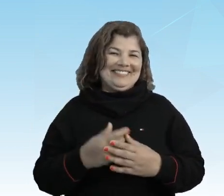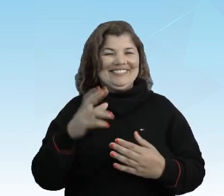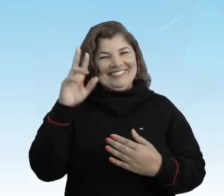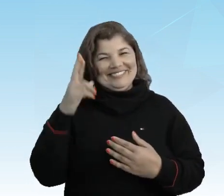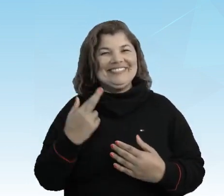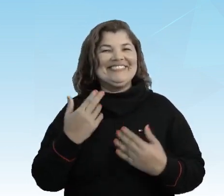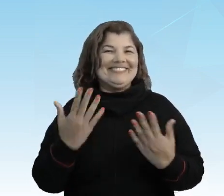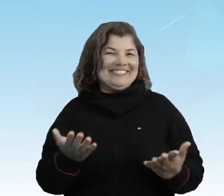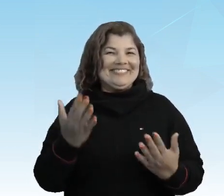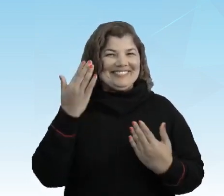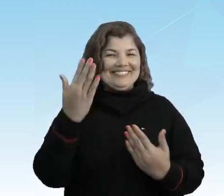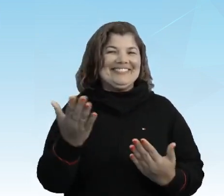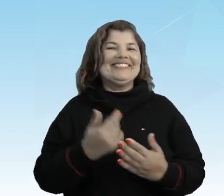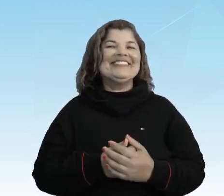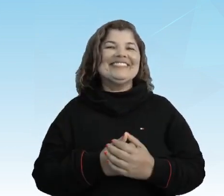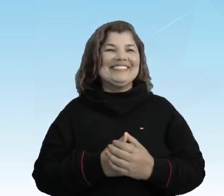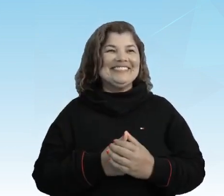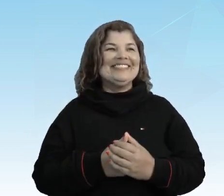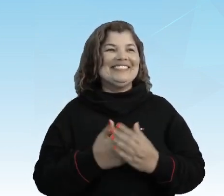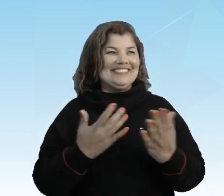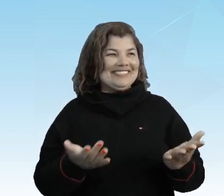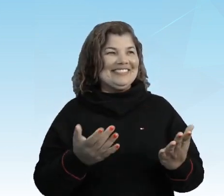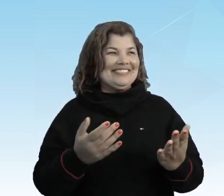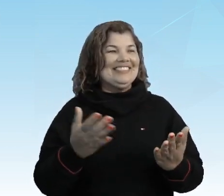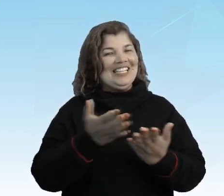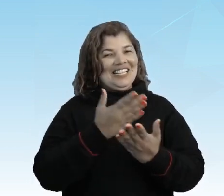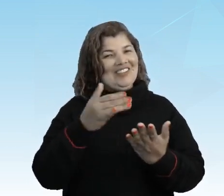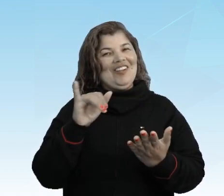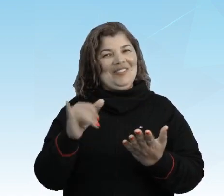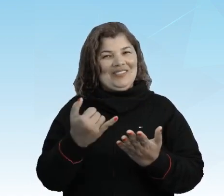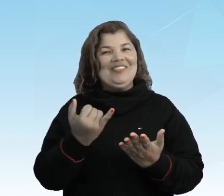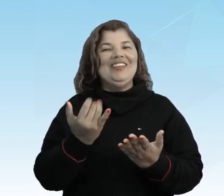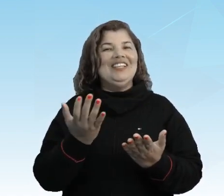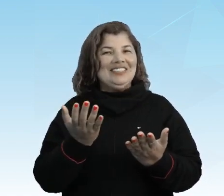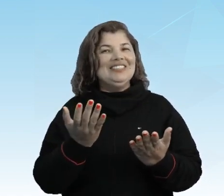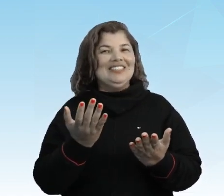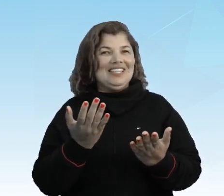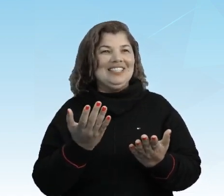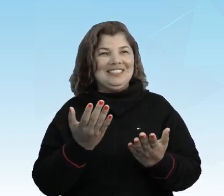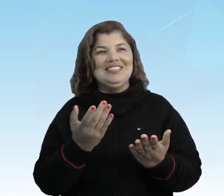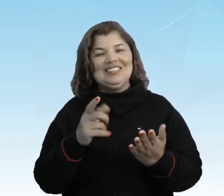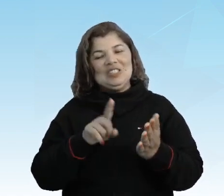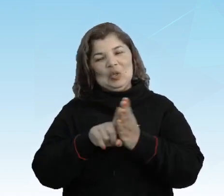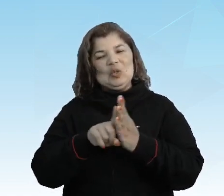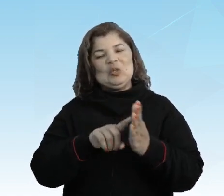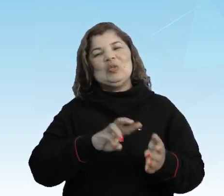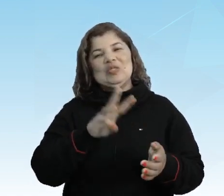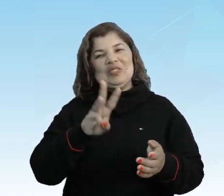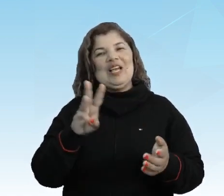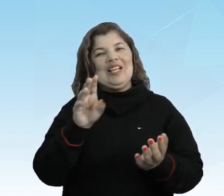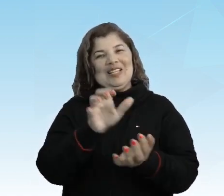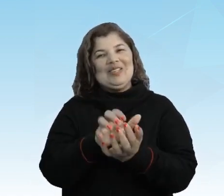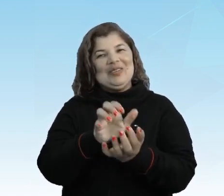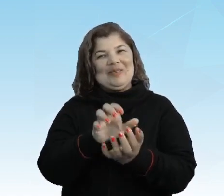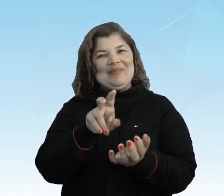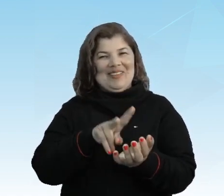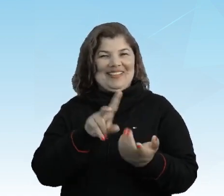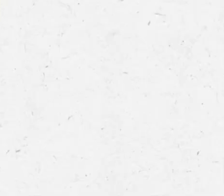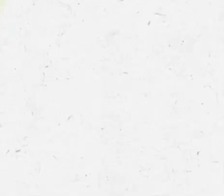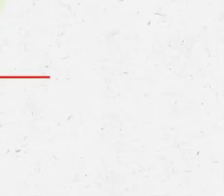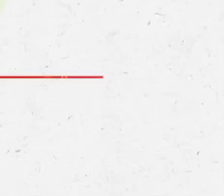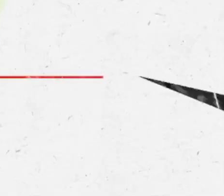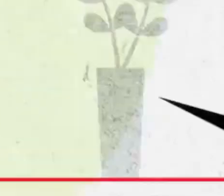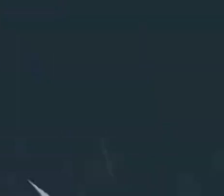Sueli. Que bom estar com vocês, estudantes. Peguem o livro, dê uma passada aí, consulte nosso site lá, né? Educa Pé. Educa PE.